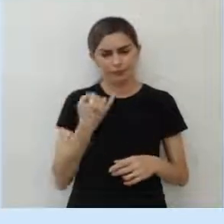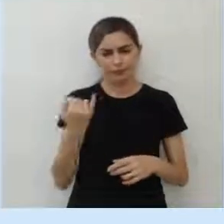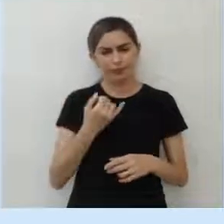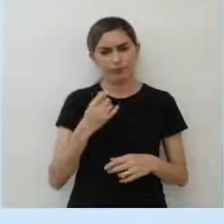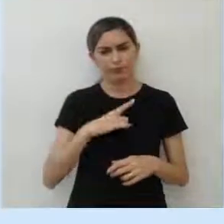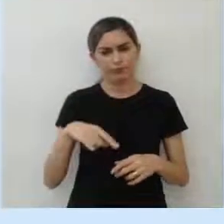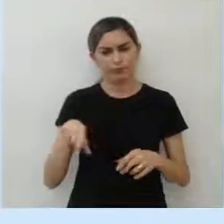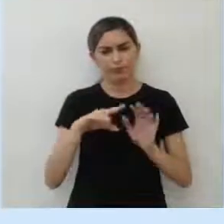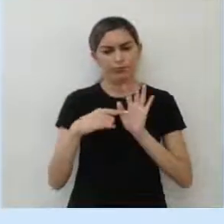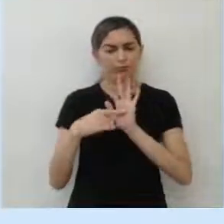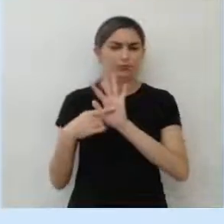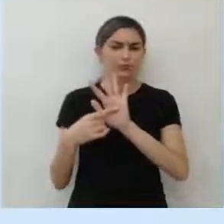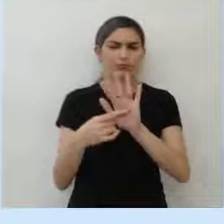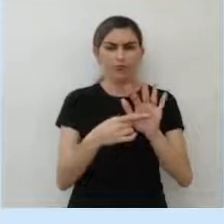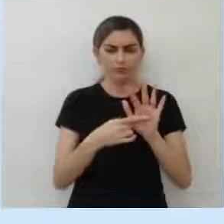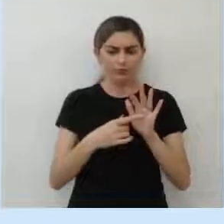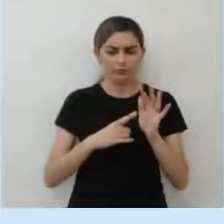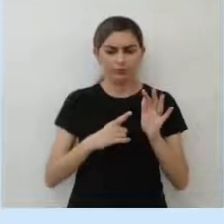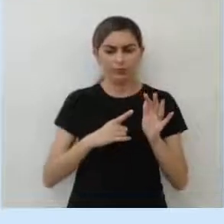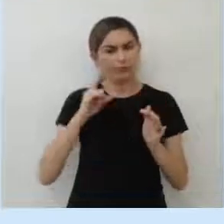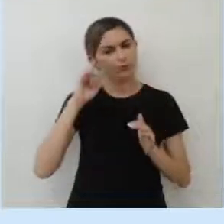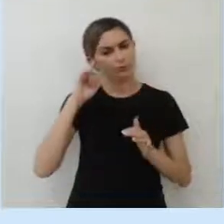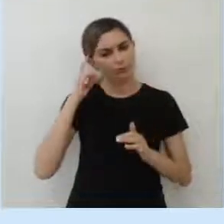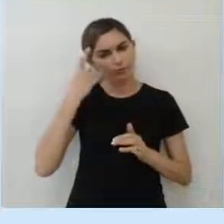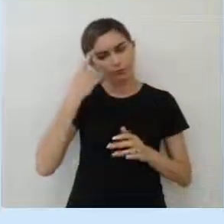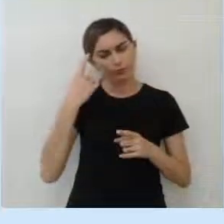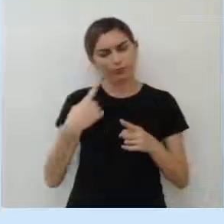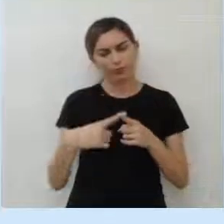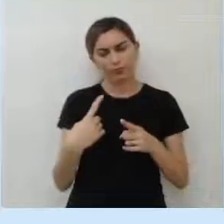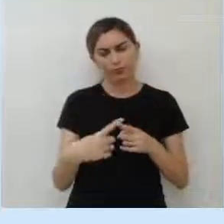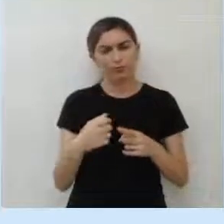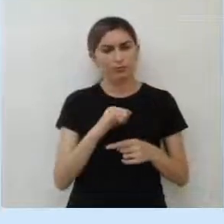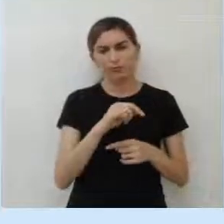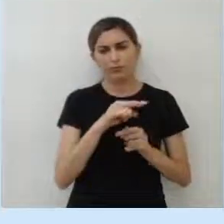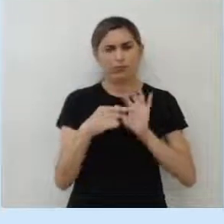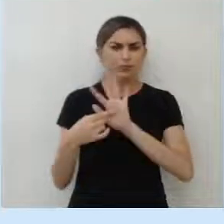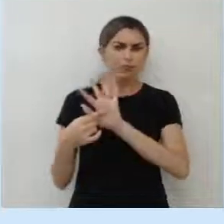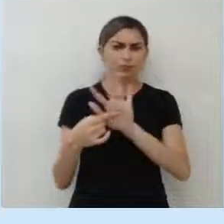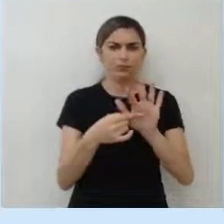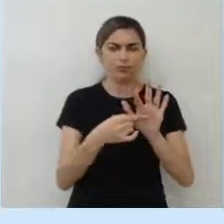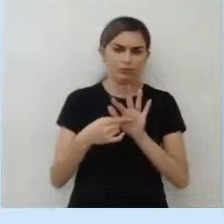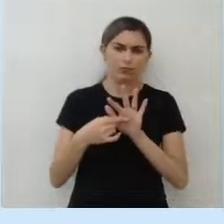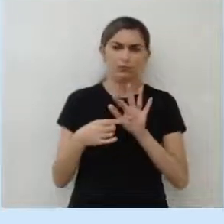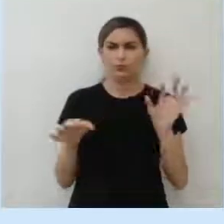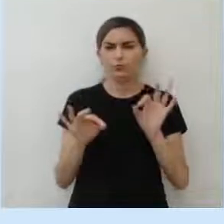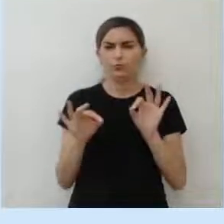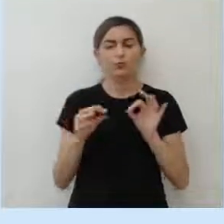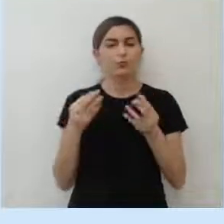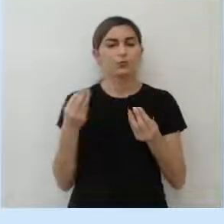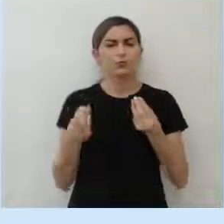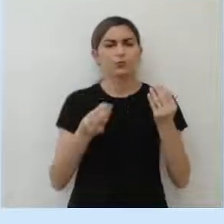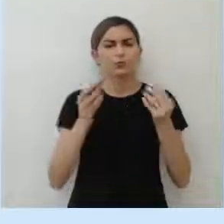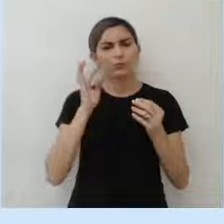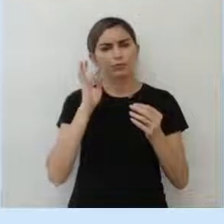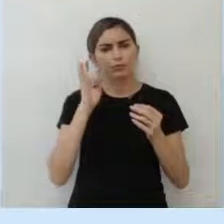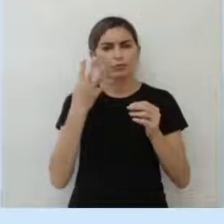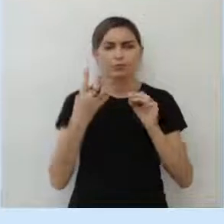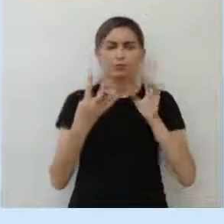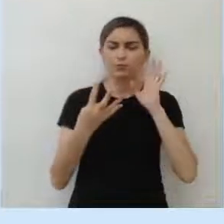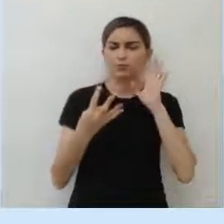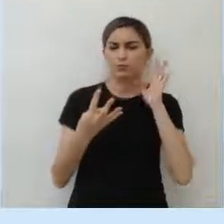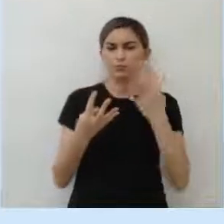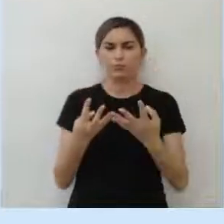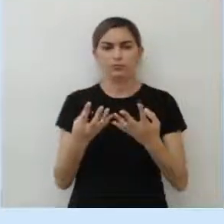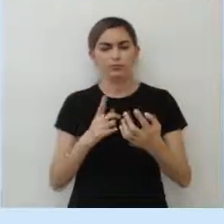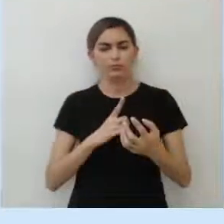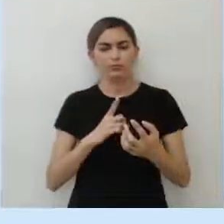gente demonstrar que nós temos dúvida, porque se a gente não demonstrar, como é que a gente vai poder resolver essas dúvidas? Como é que a gente vai poder